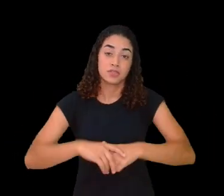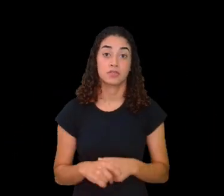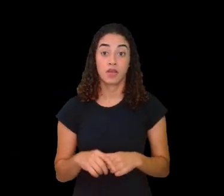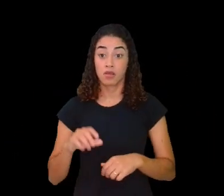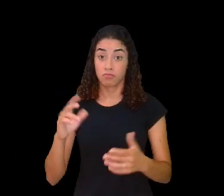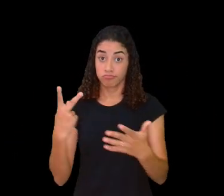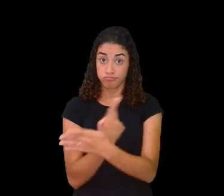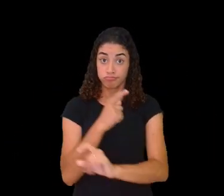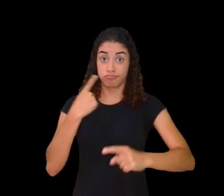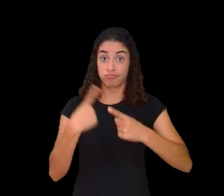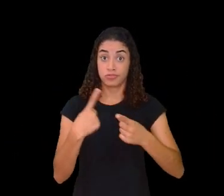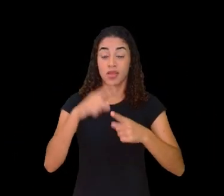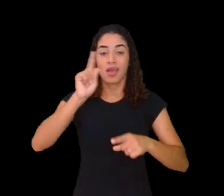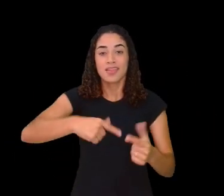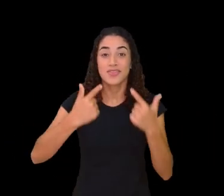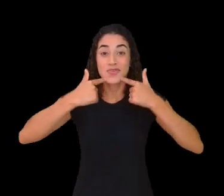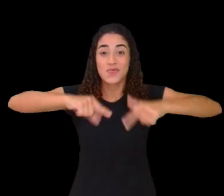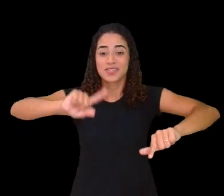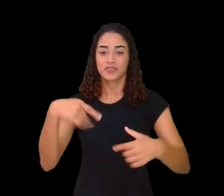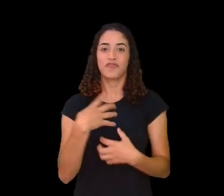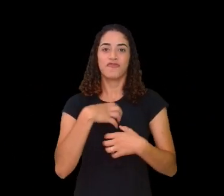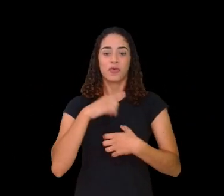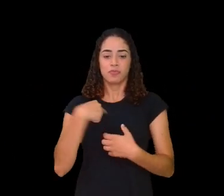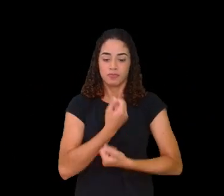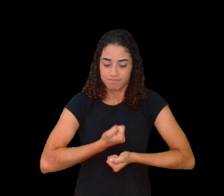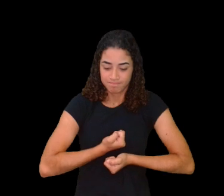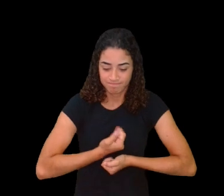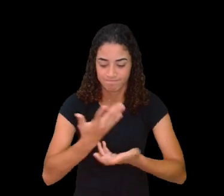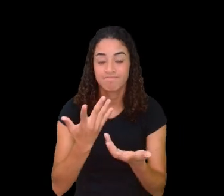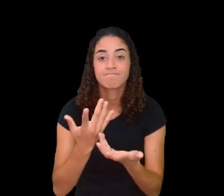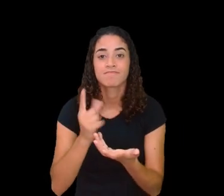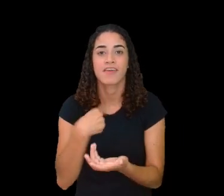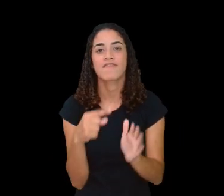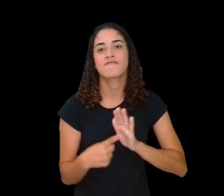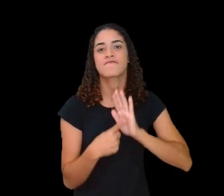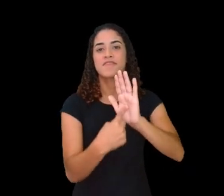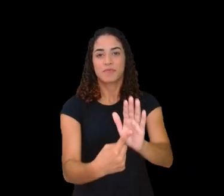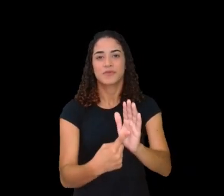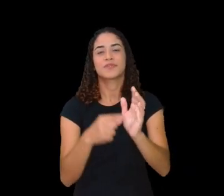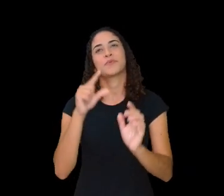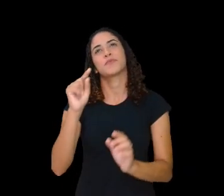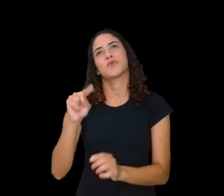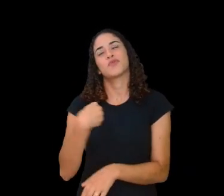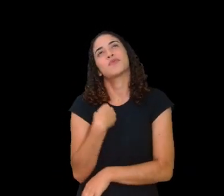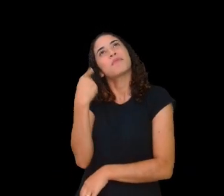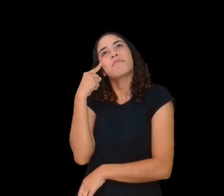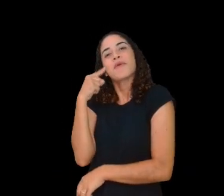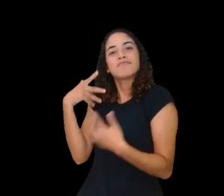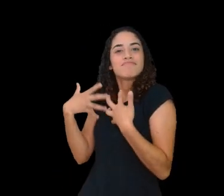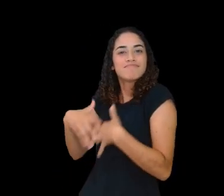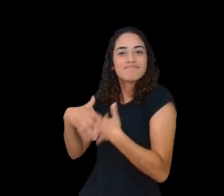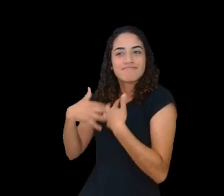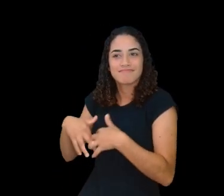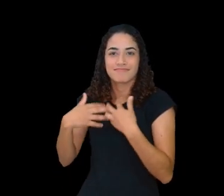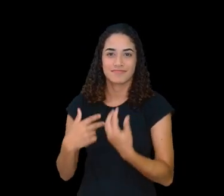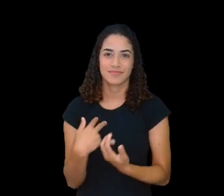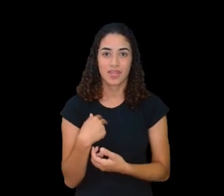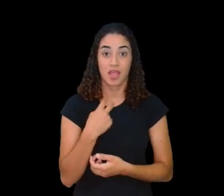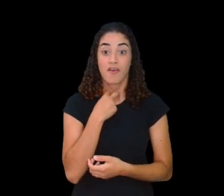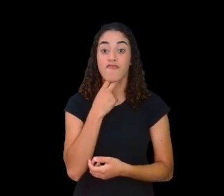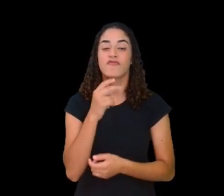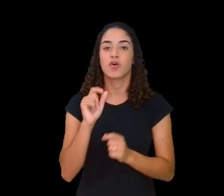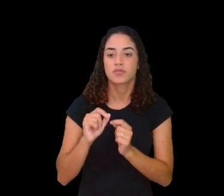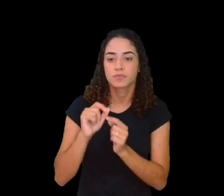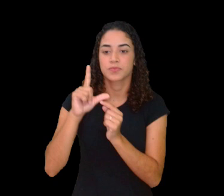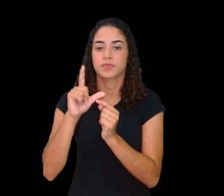a linguagem é a maneira que a gente se expressa. Ela sempre vai mostrar um pouquinho sobre o que a gente pensa. A altura da nossa voz, a escolha